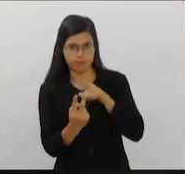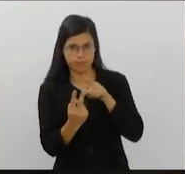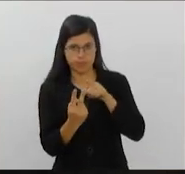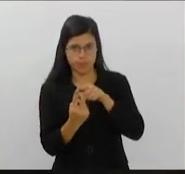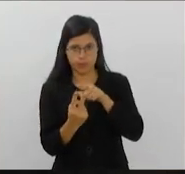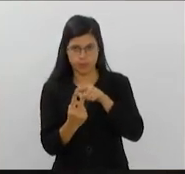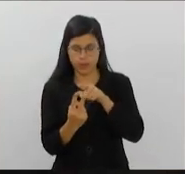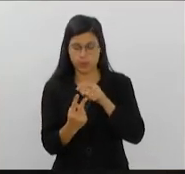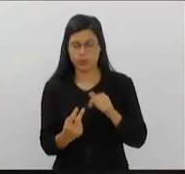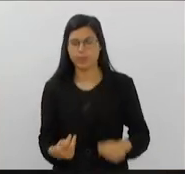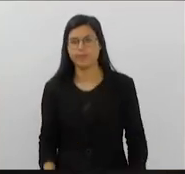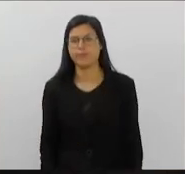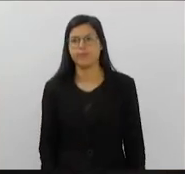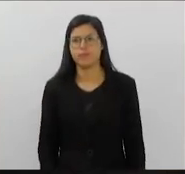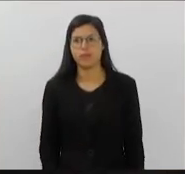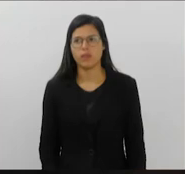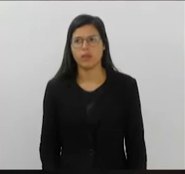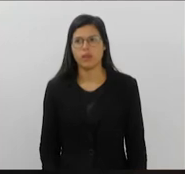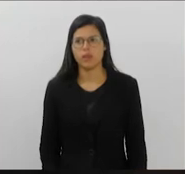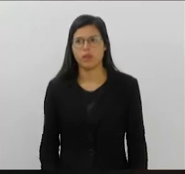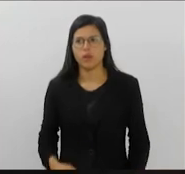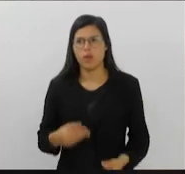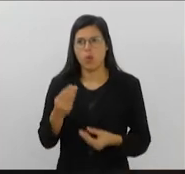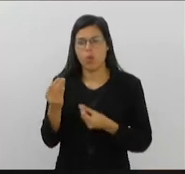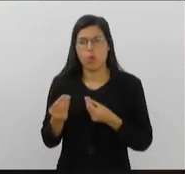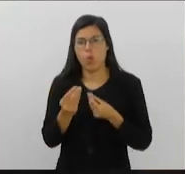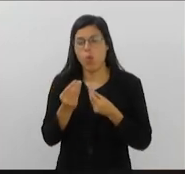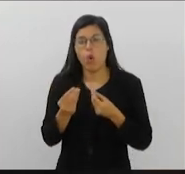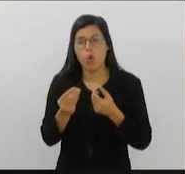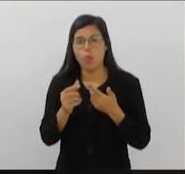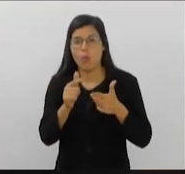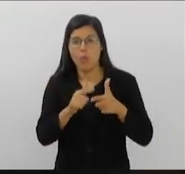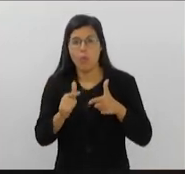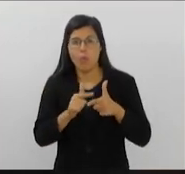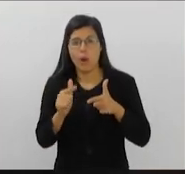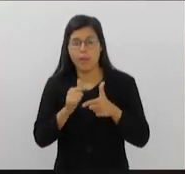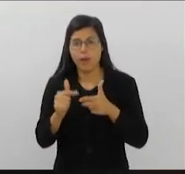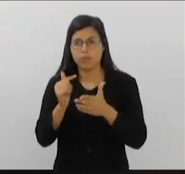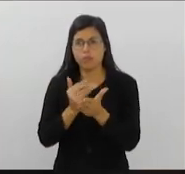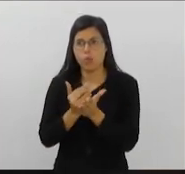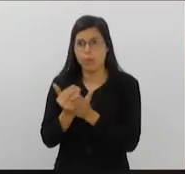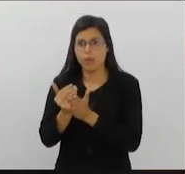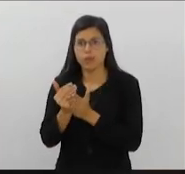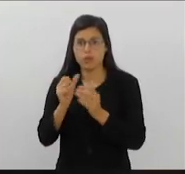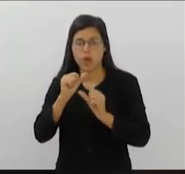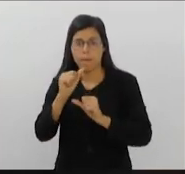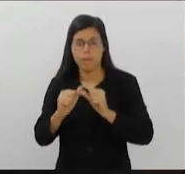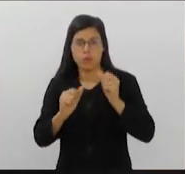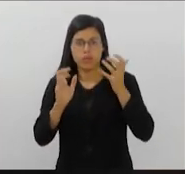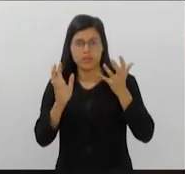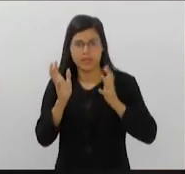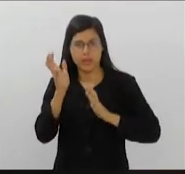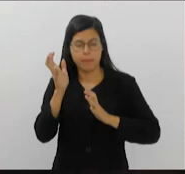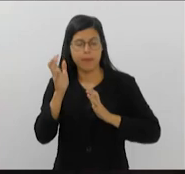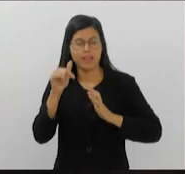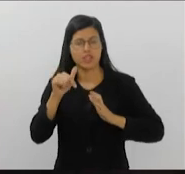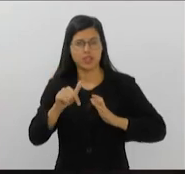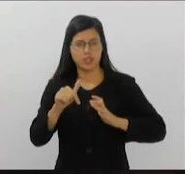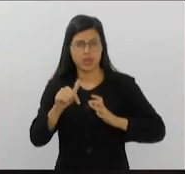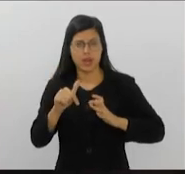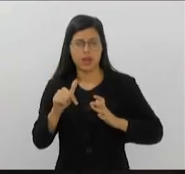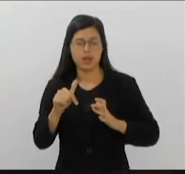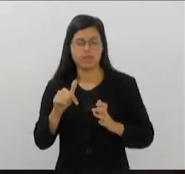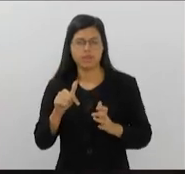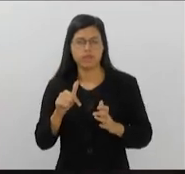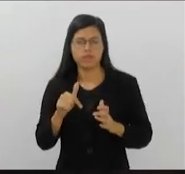é como a gente ataca a raiz da causa do problema. Né? A mudança climática ela é